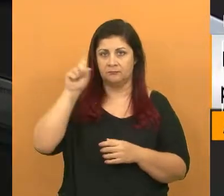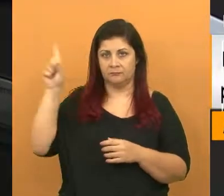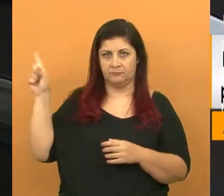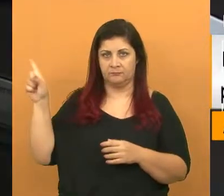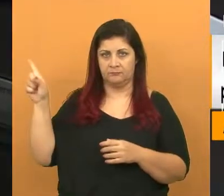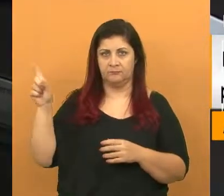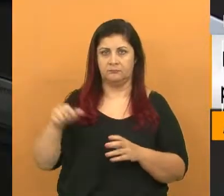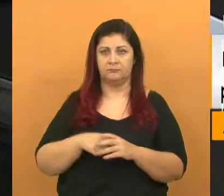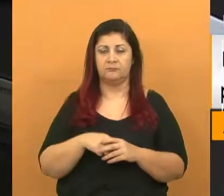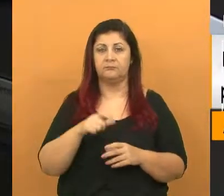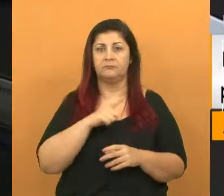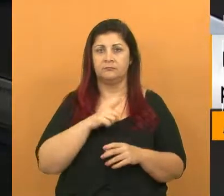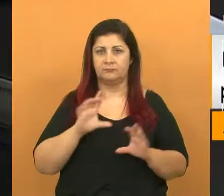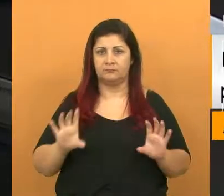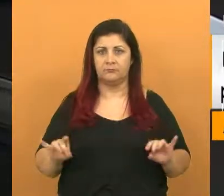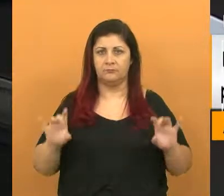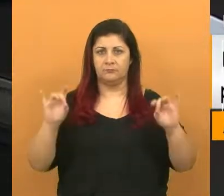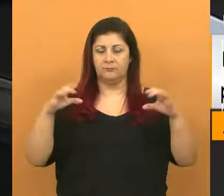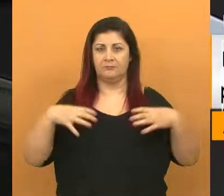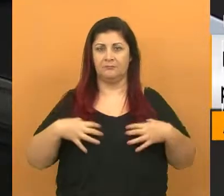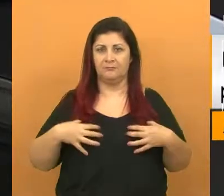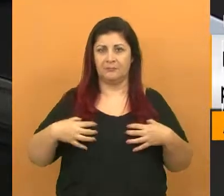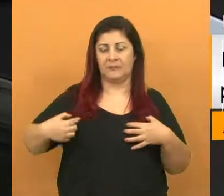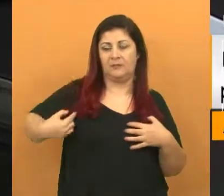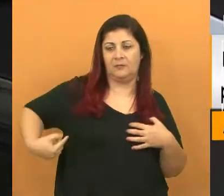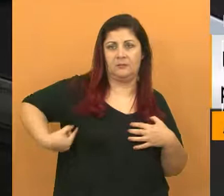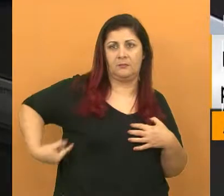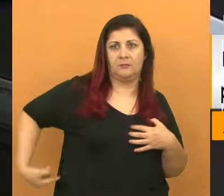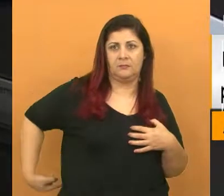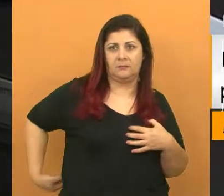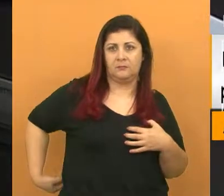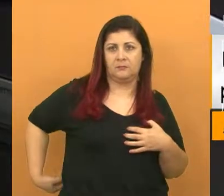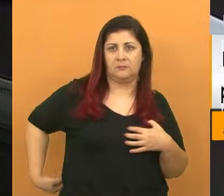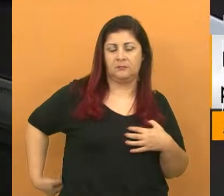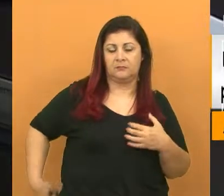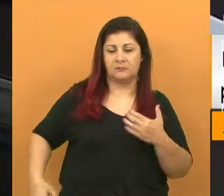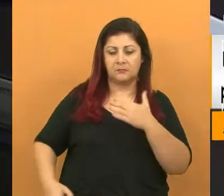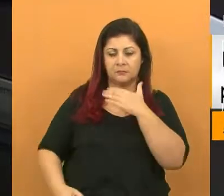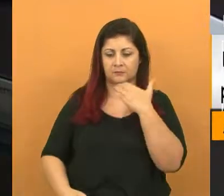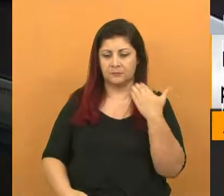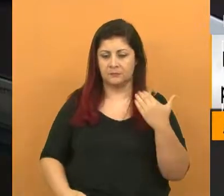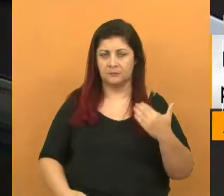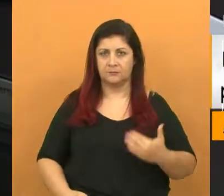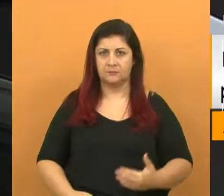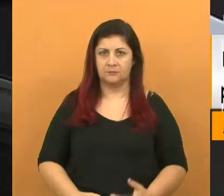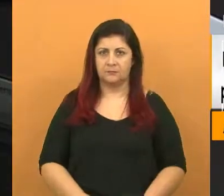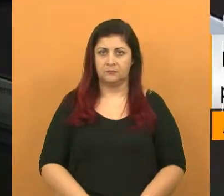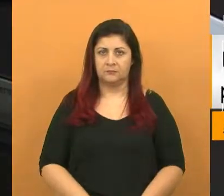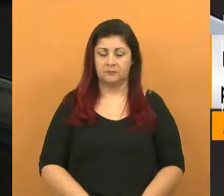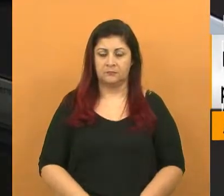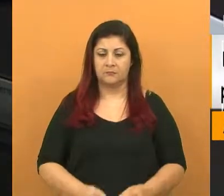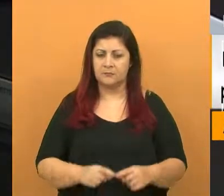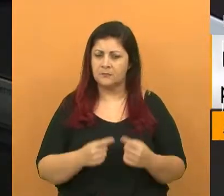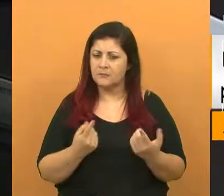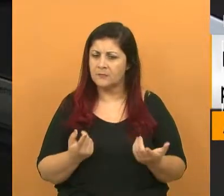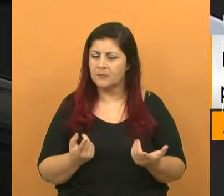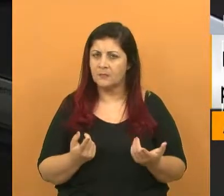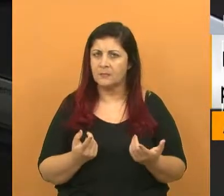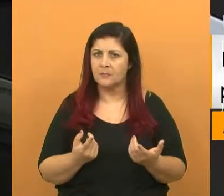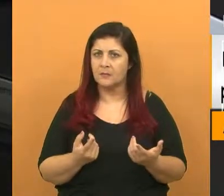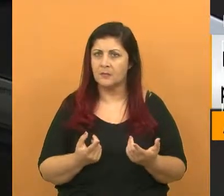minha mãe, ela teve um câncer de mama, enraizou na coluna, enfim, e ela veio a óbito. Mas é interessante